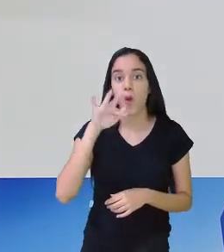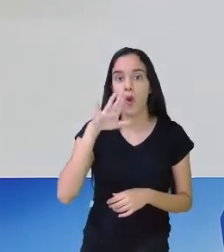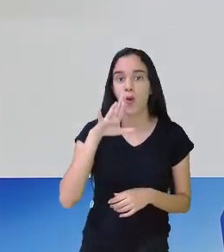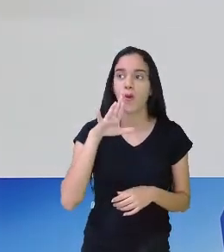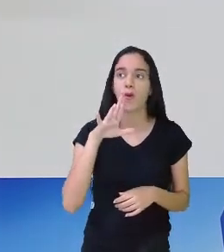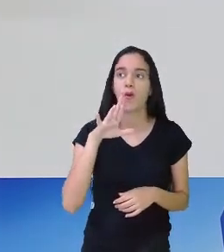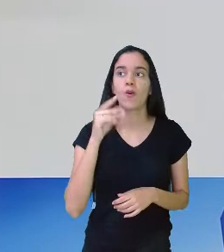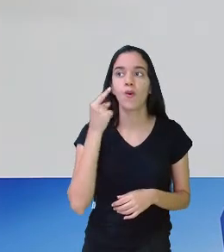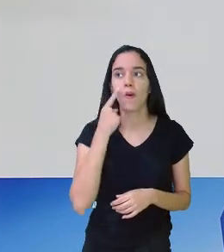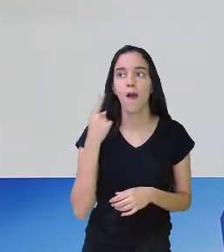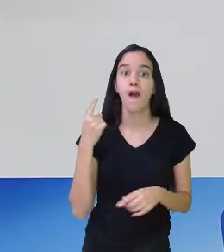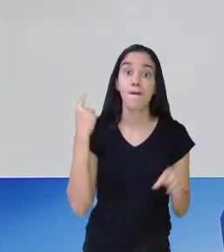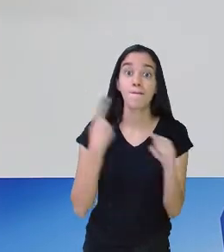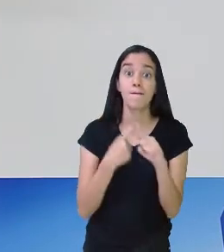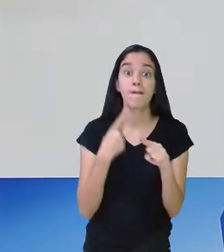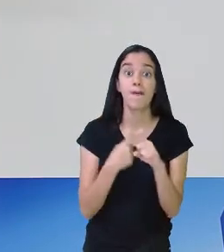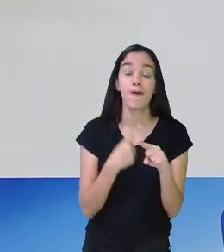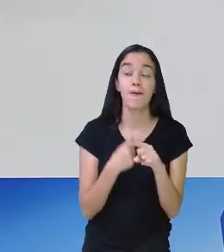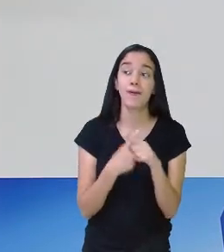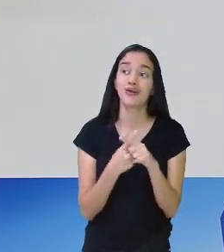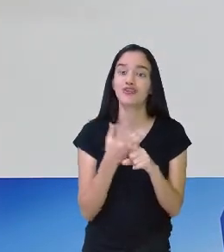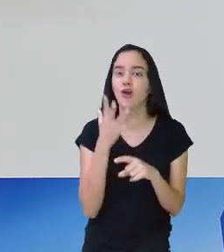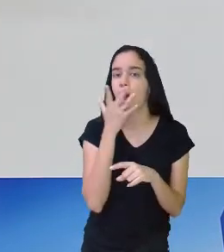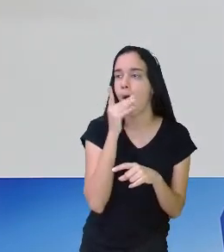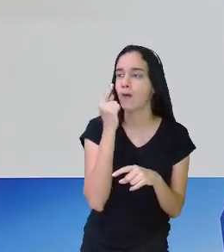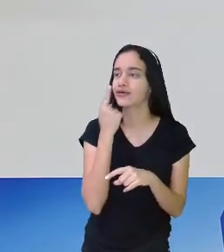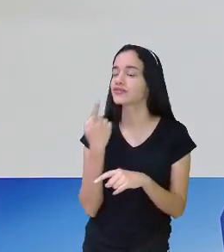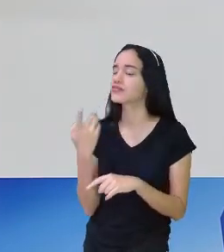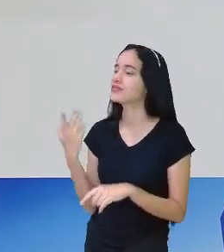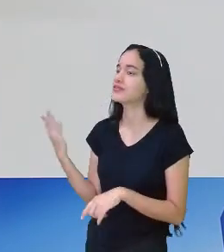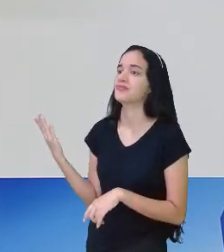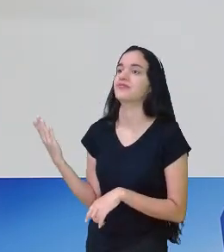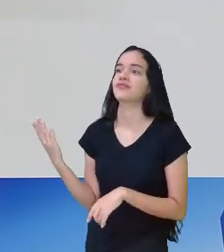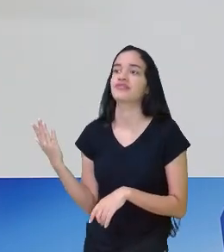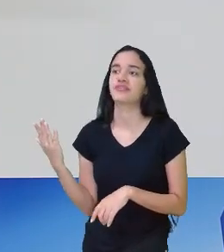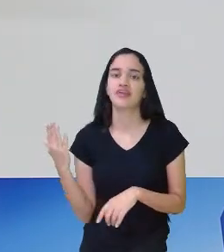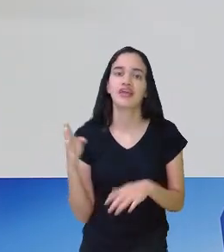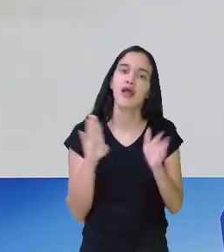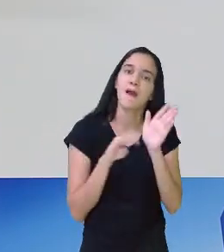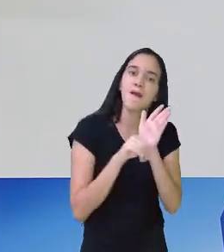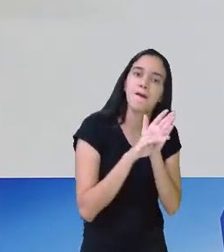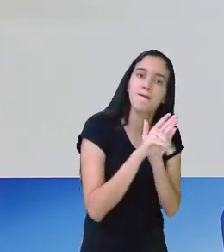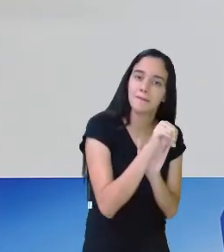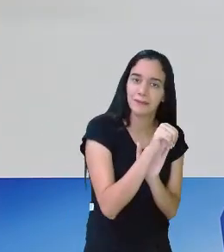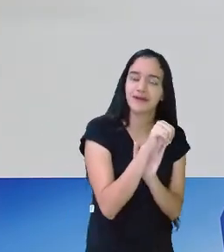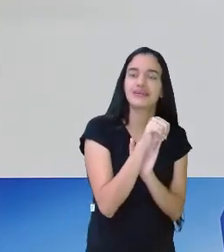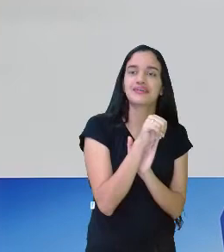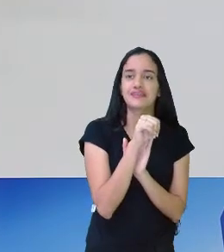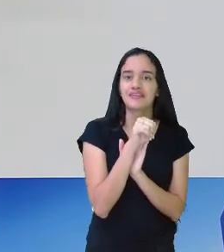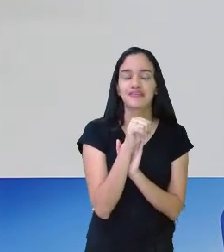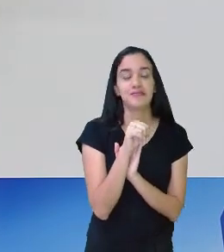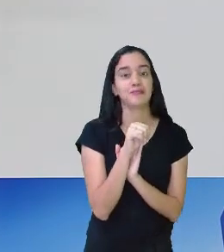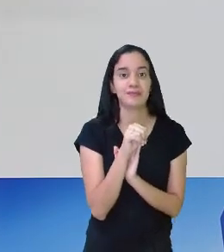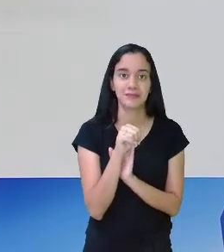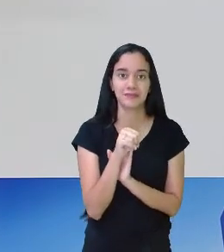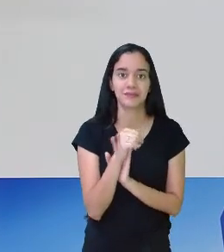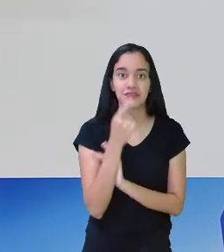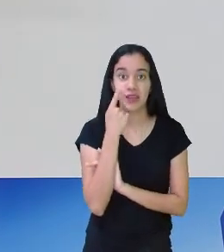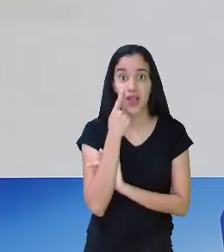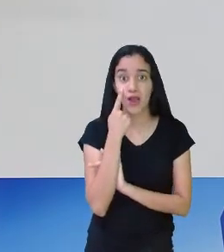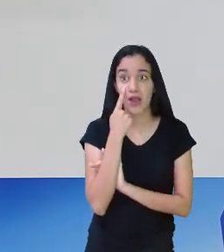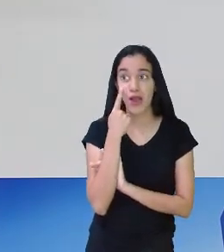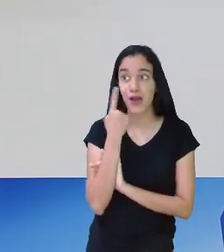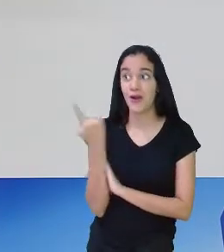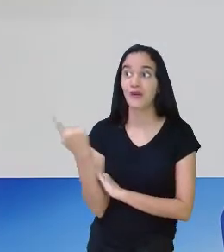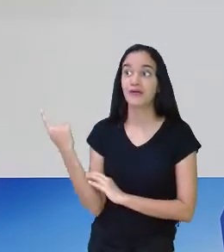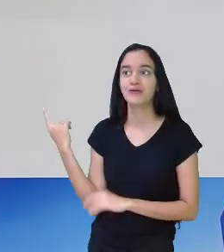match aqui, sabe por quê? Porque ele quer da mesma cor. Então, vamos tentar o próximo? Clica aí, bactéria que está no marronzinho, ali ó,